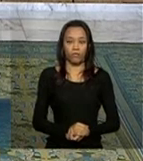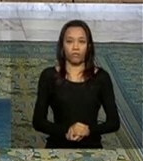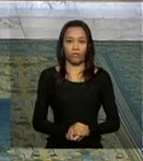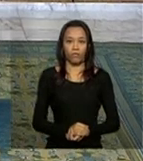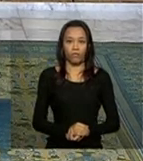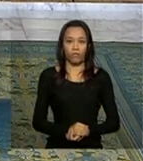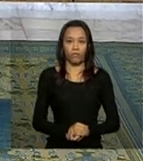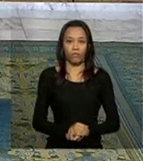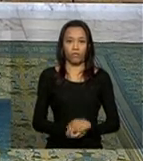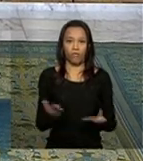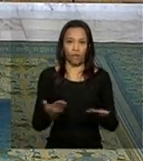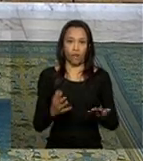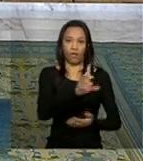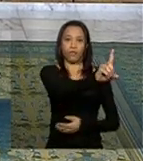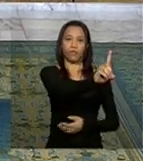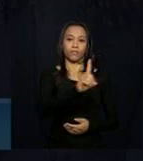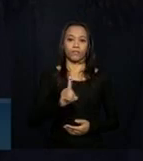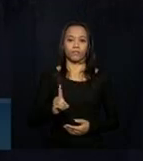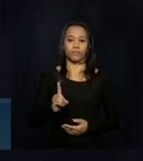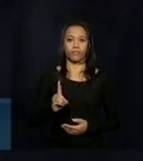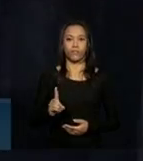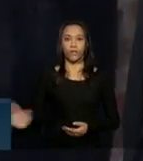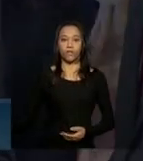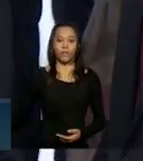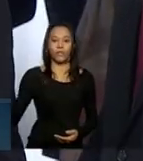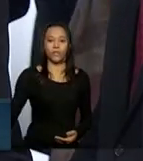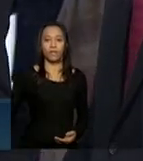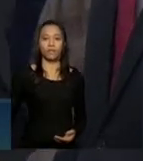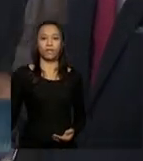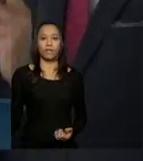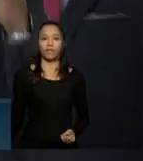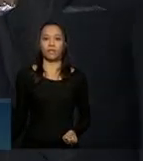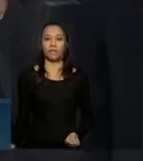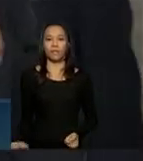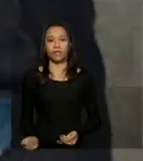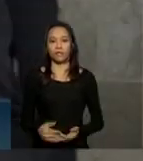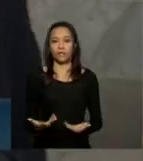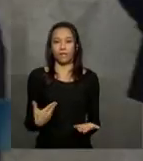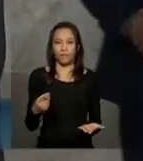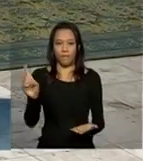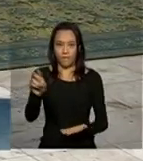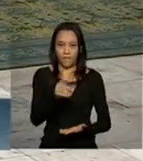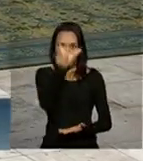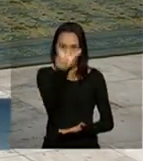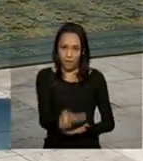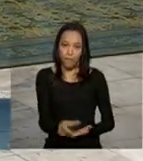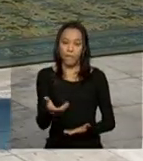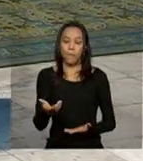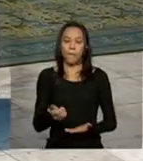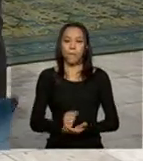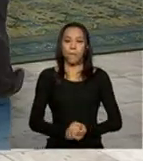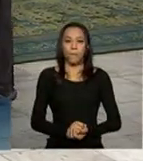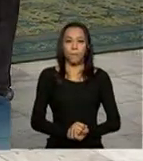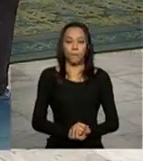O embaixador da República Democrática do Timor-Leste, Gregório José da Conceição Ferreira de Souza.